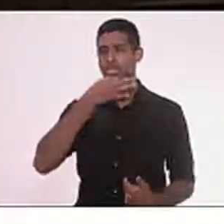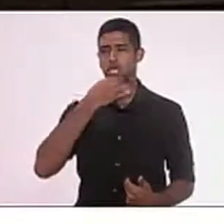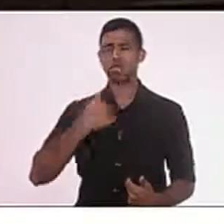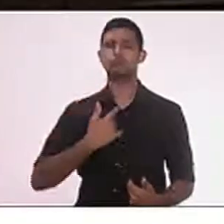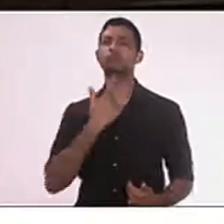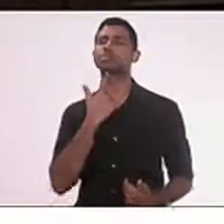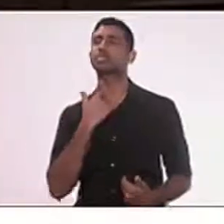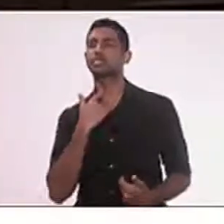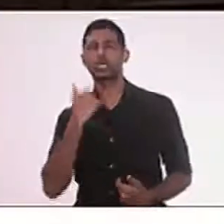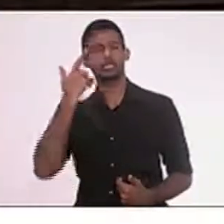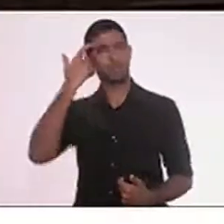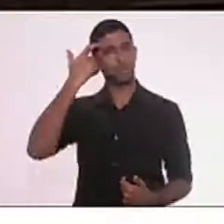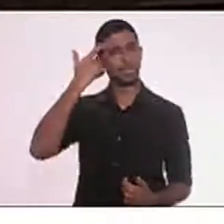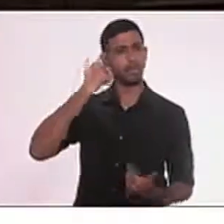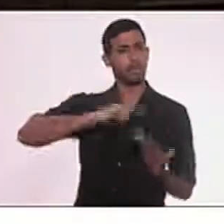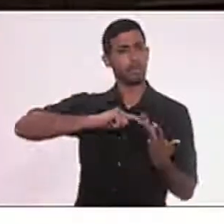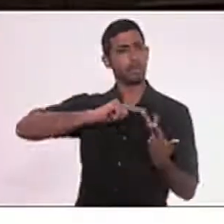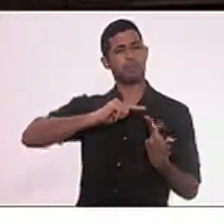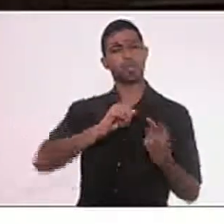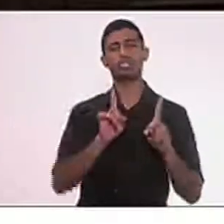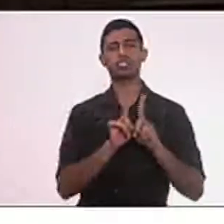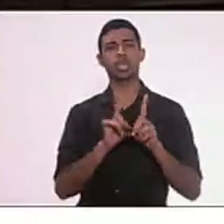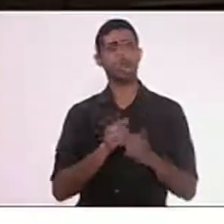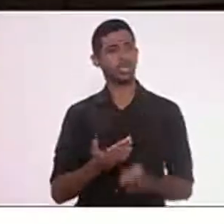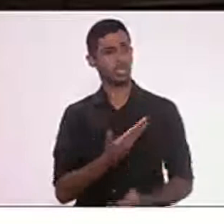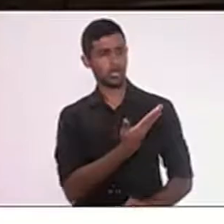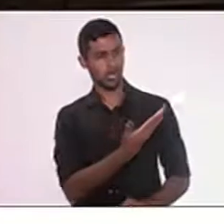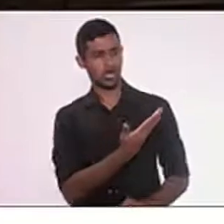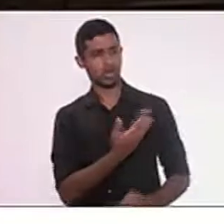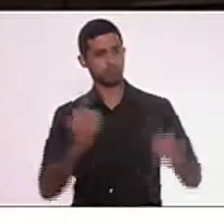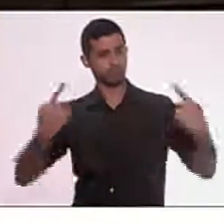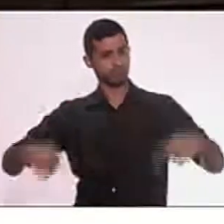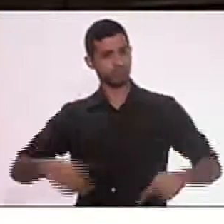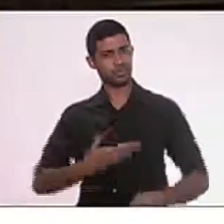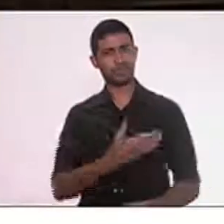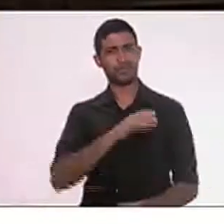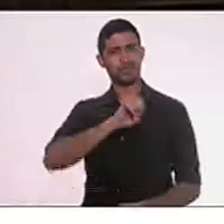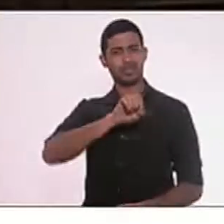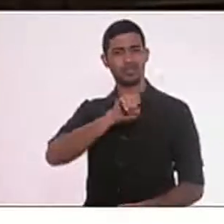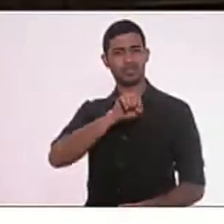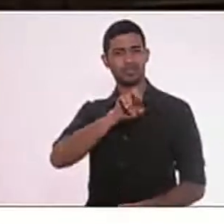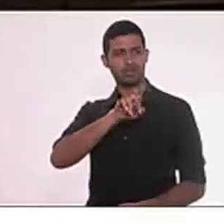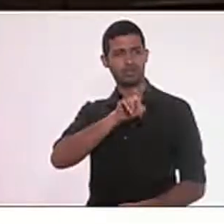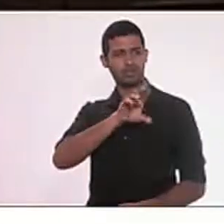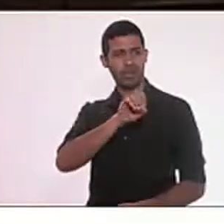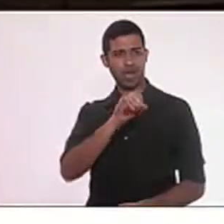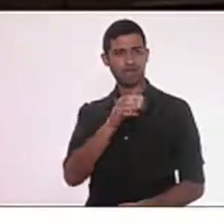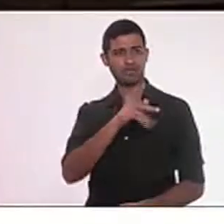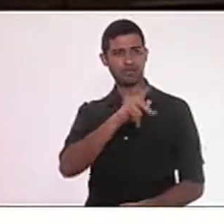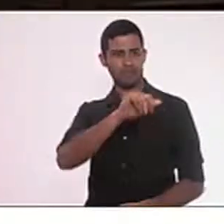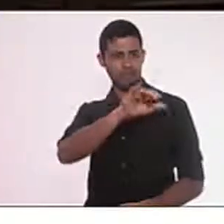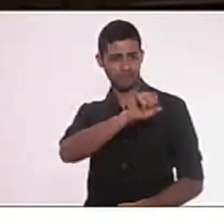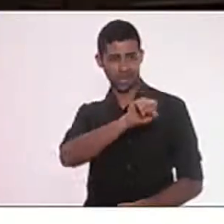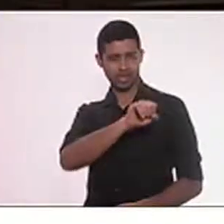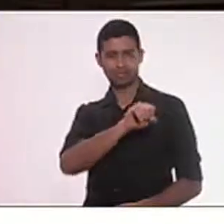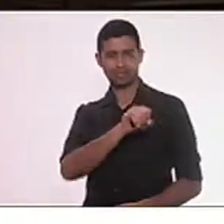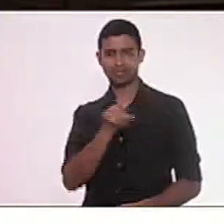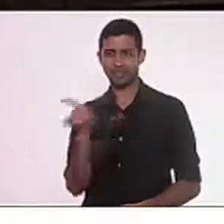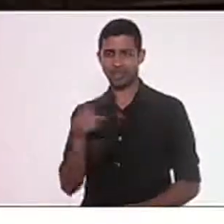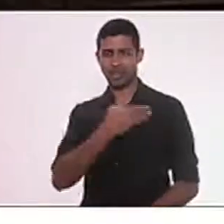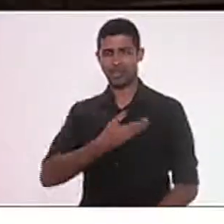propostas, suas ideias, enfim, e o que representava o então candidato Eduardo Paes, a quem o